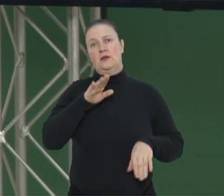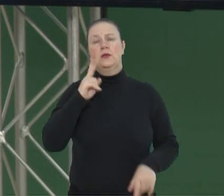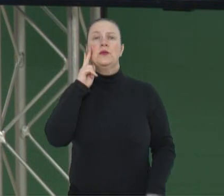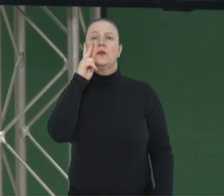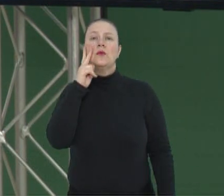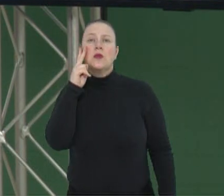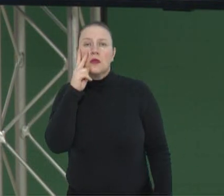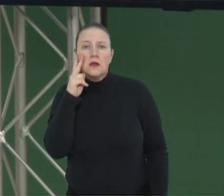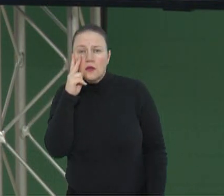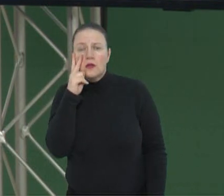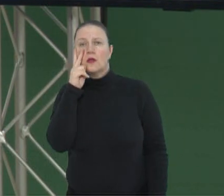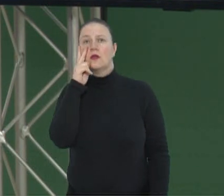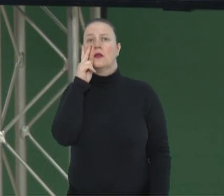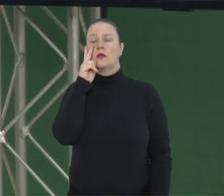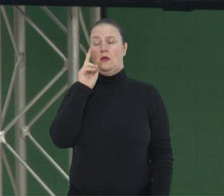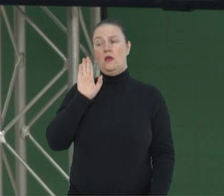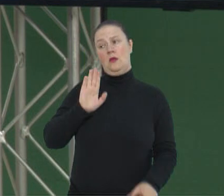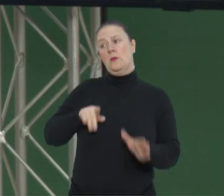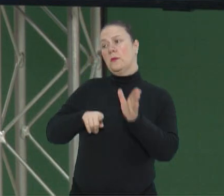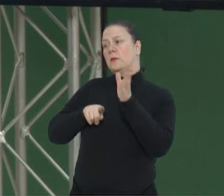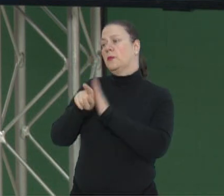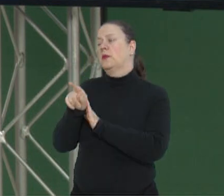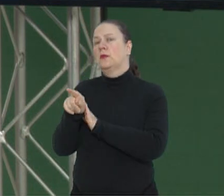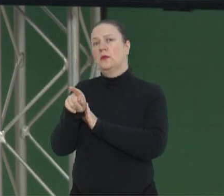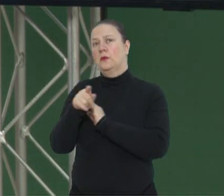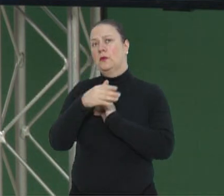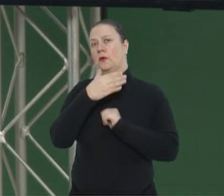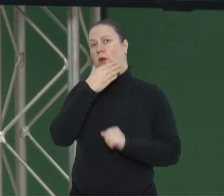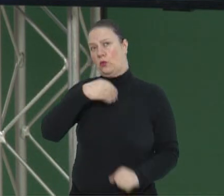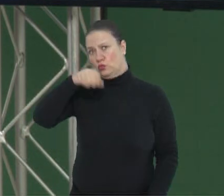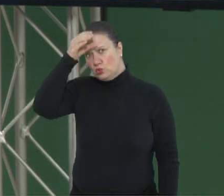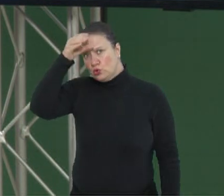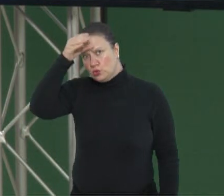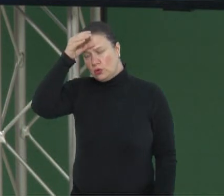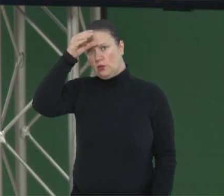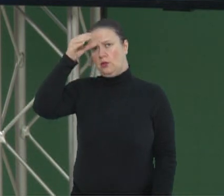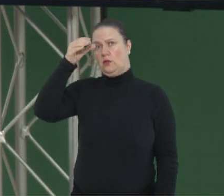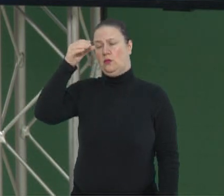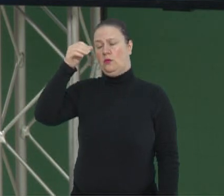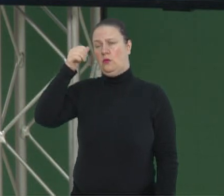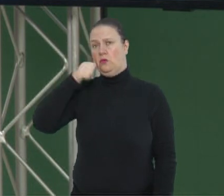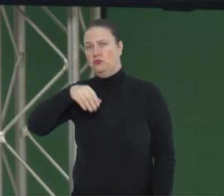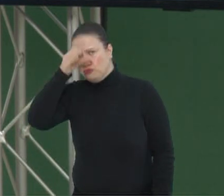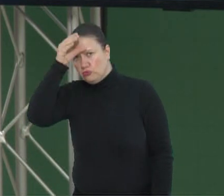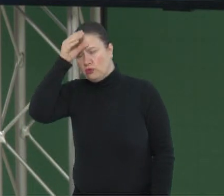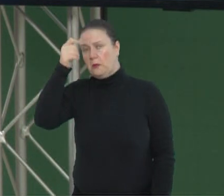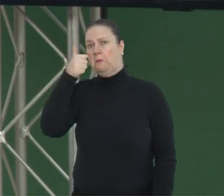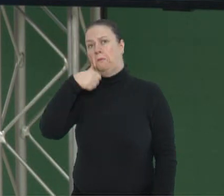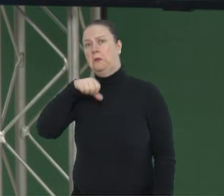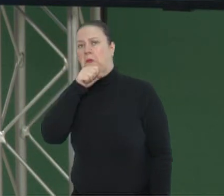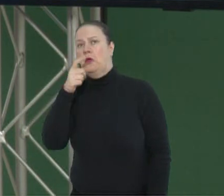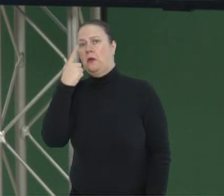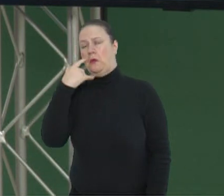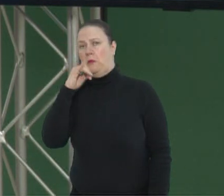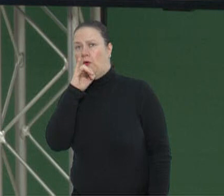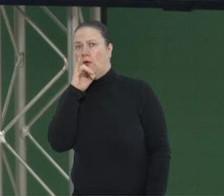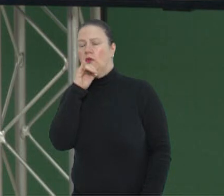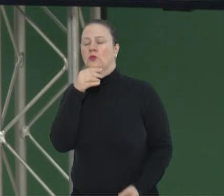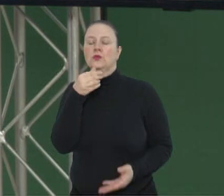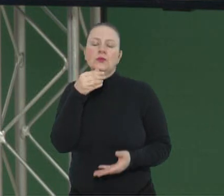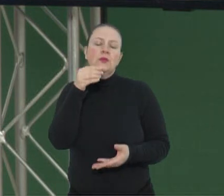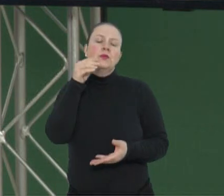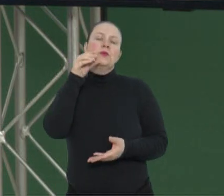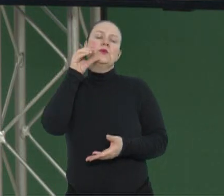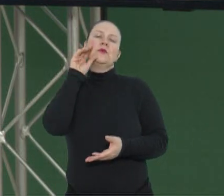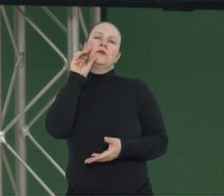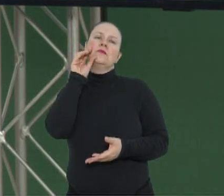pais, para os tios, os maiores de idade, né? O vinho ele tem que ser saboreado, né? Gole a gole, né?